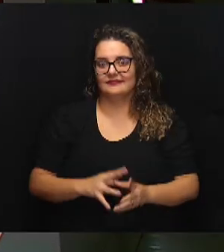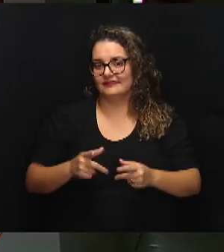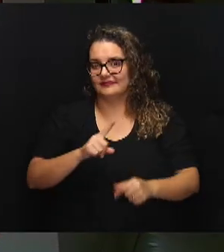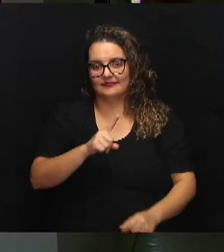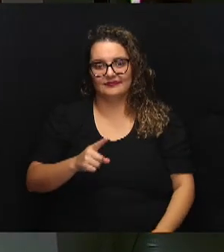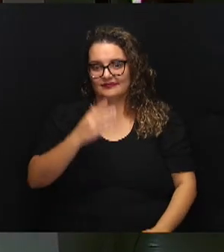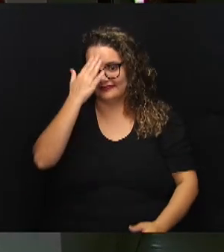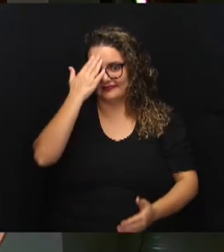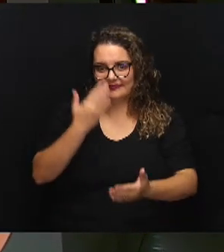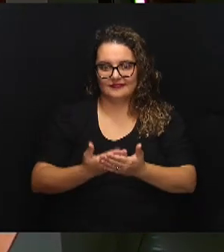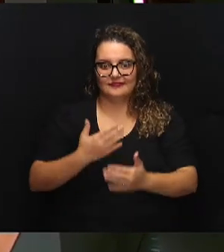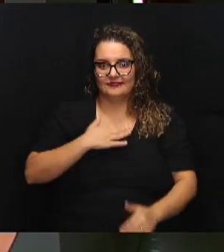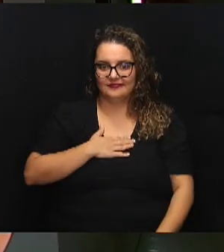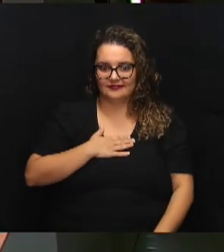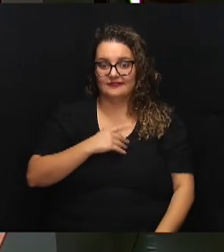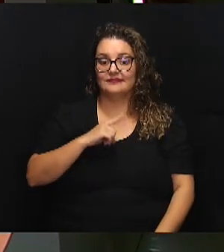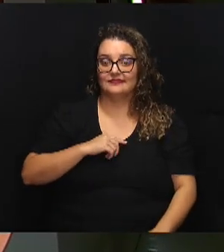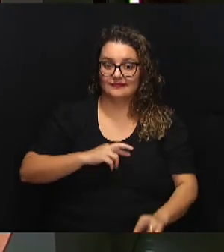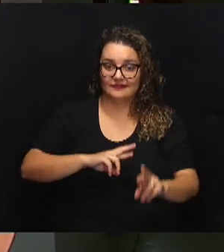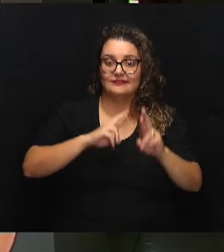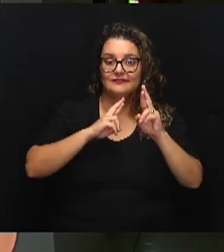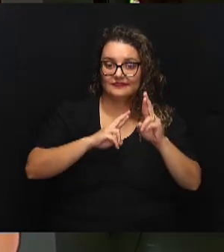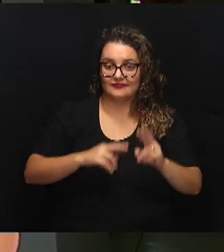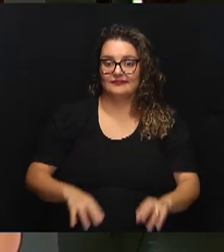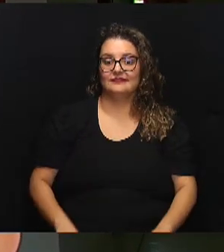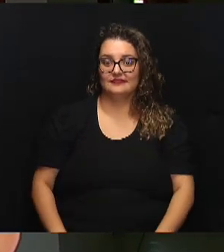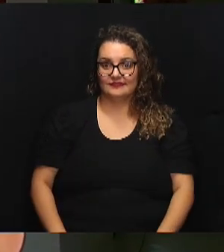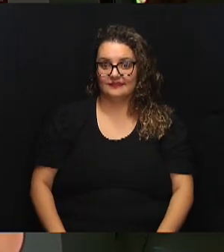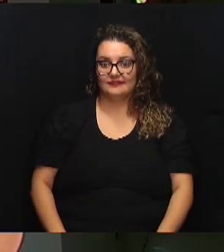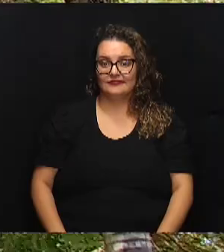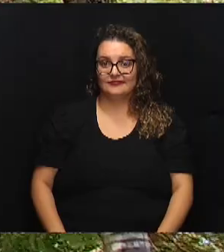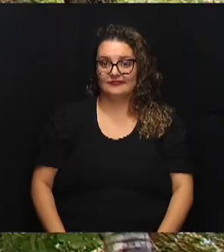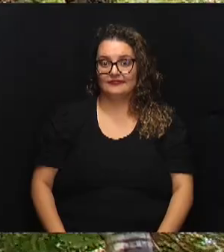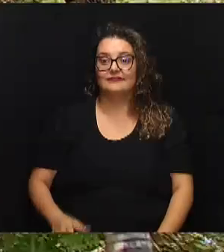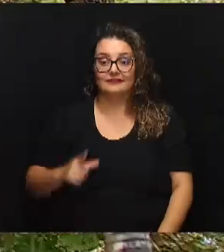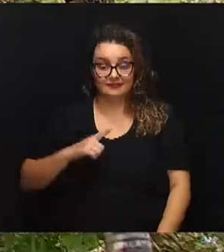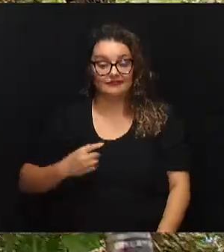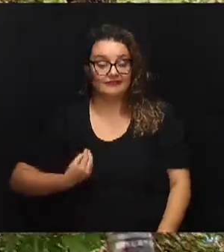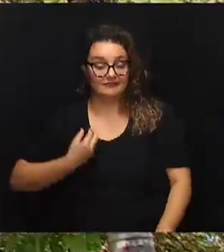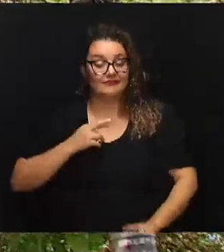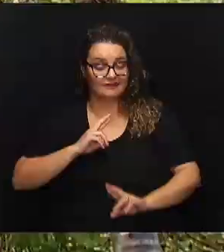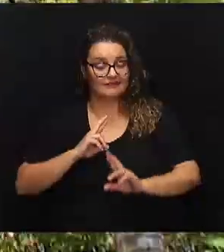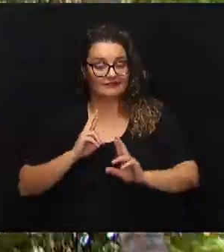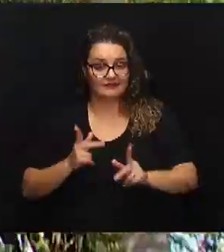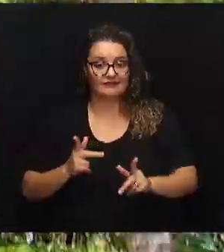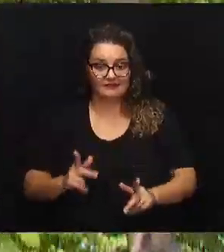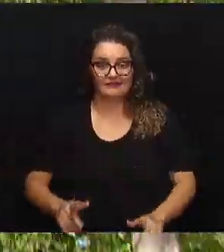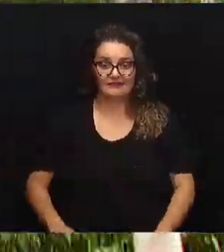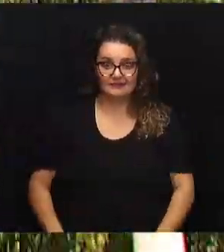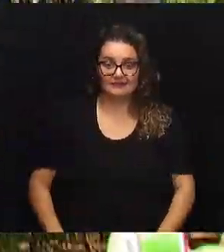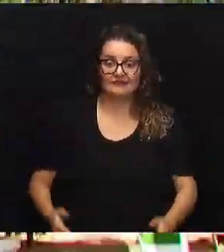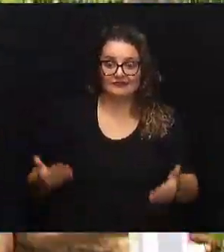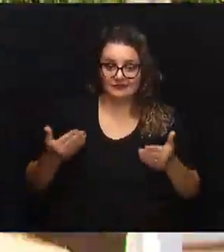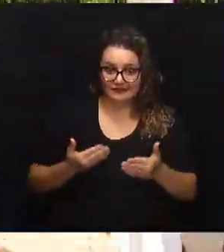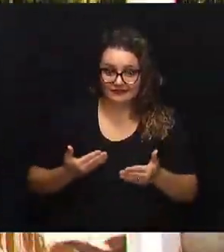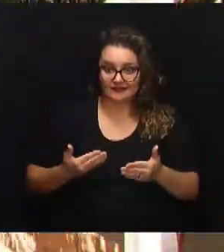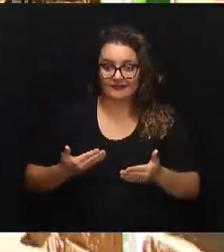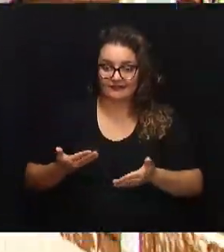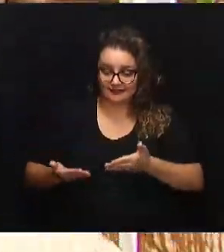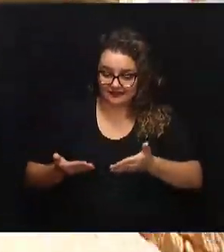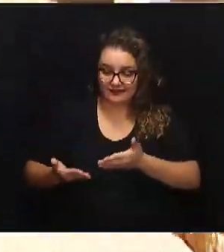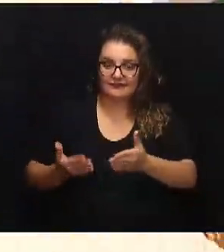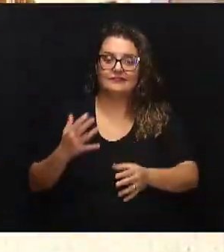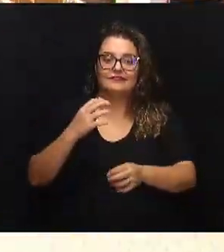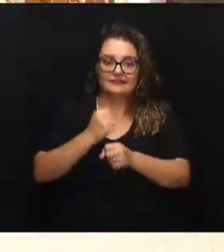mais em mim, hoje eu tenho a esperança de ter uma vida diferente, né? Hoje eu vou passar meu tratamento